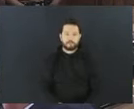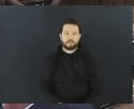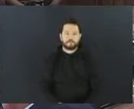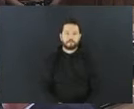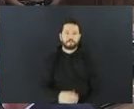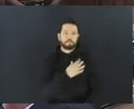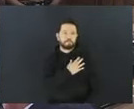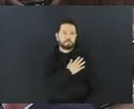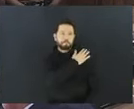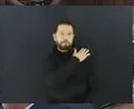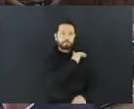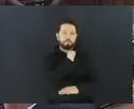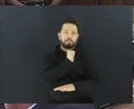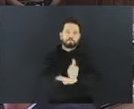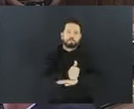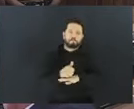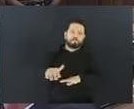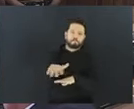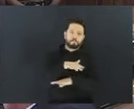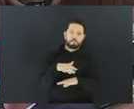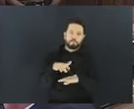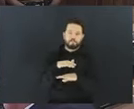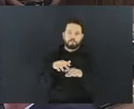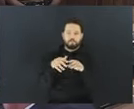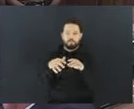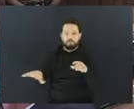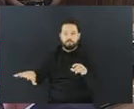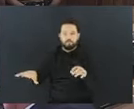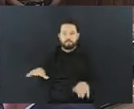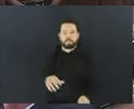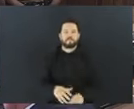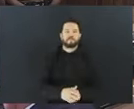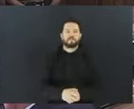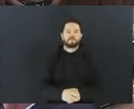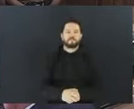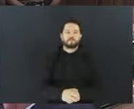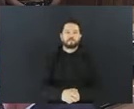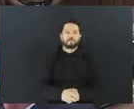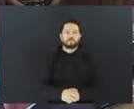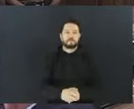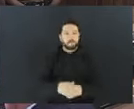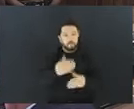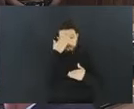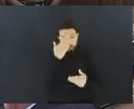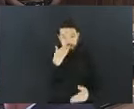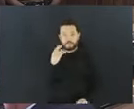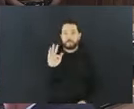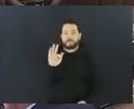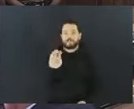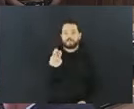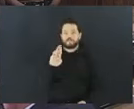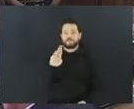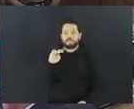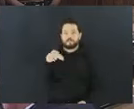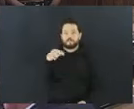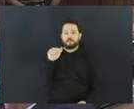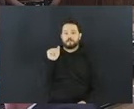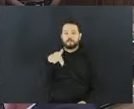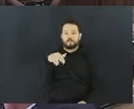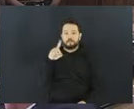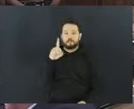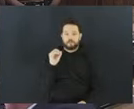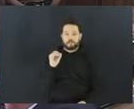Polícia Montada, coronel do Sídio. Também agradecemos a presença do tenente-coronel Fernando Klimps, comandante do Batalhão de Polícia de